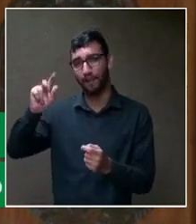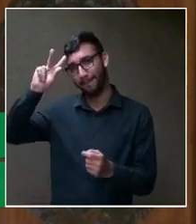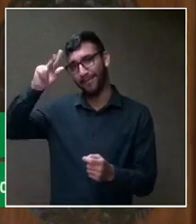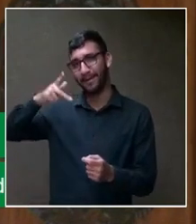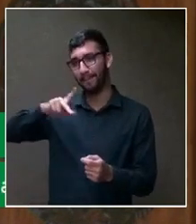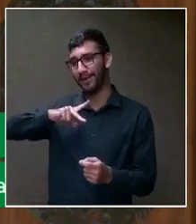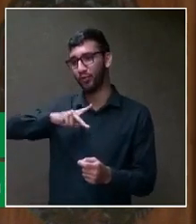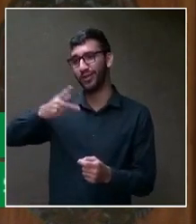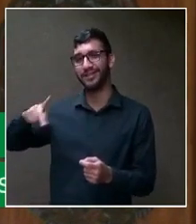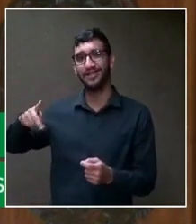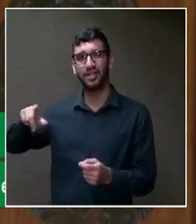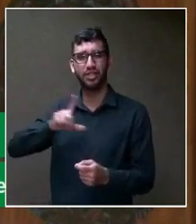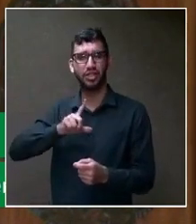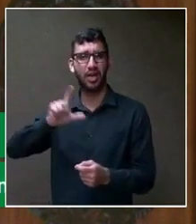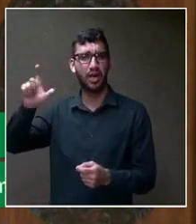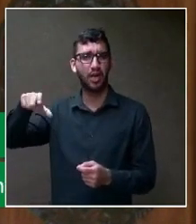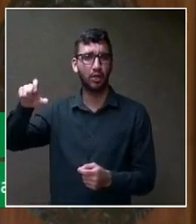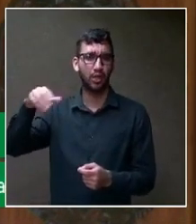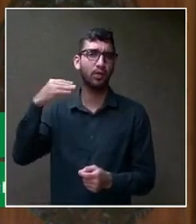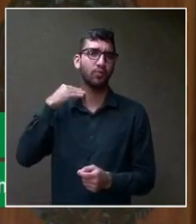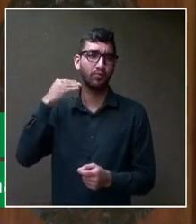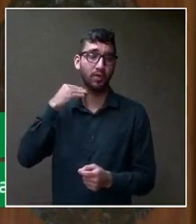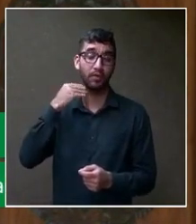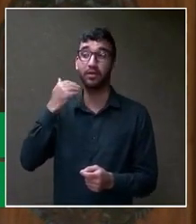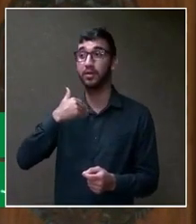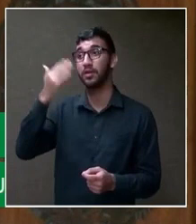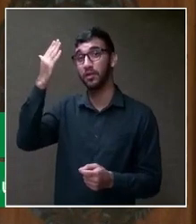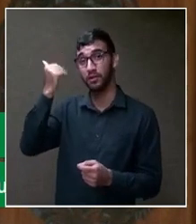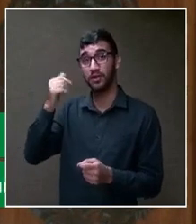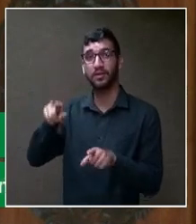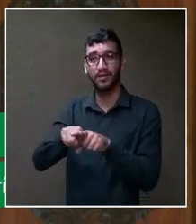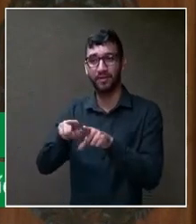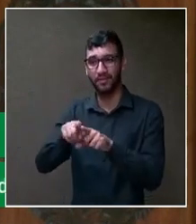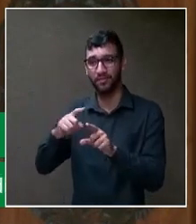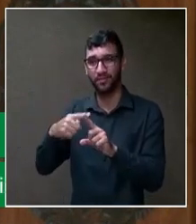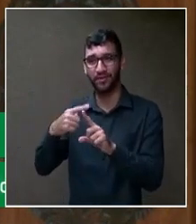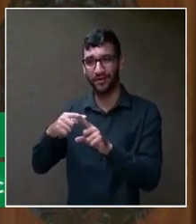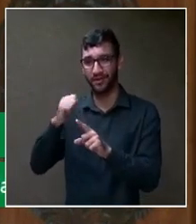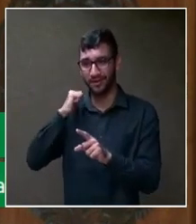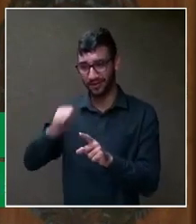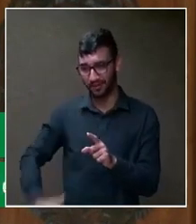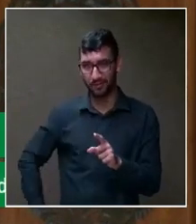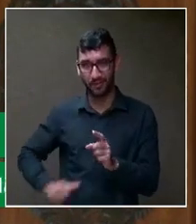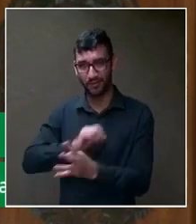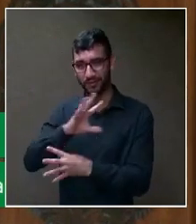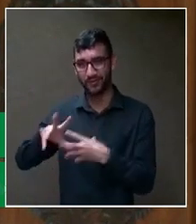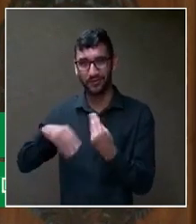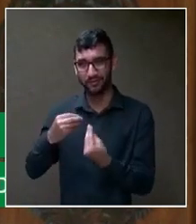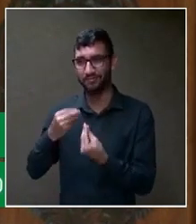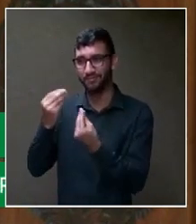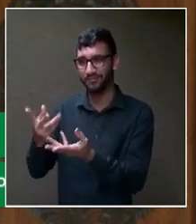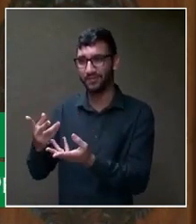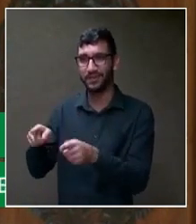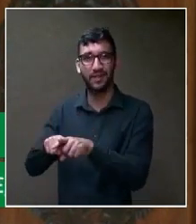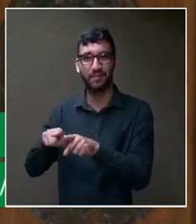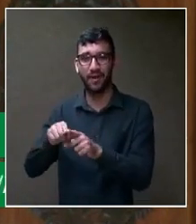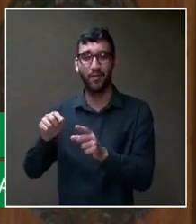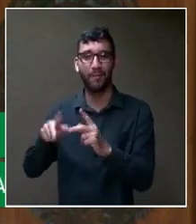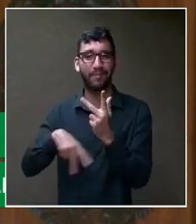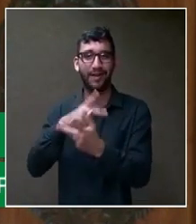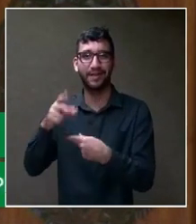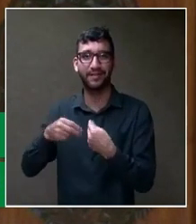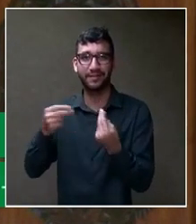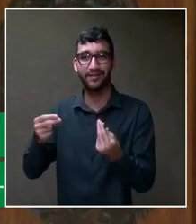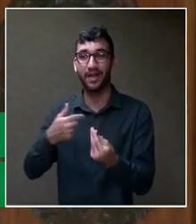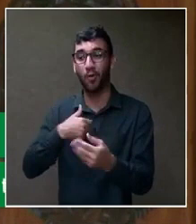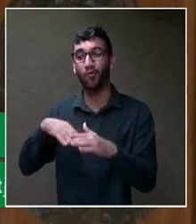pessoal, onde estavam os cartões do banco? Sim, inclusive um presente que eu dei para ela também no sábado não foi encontrado. Qual presente?